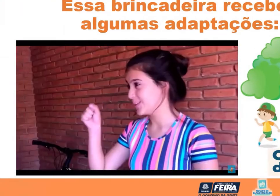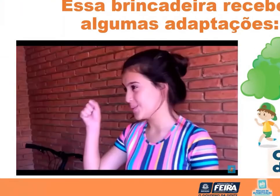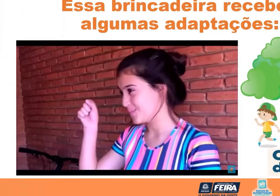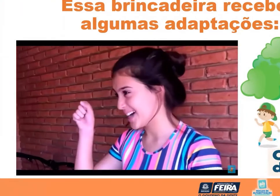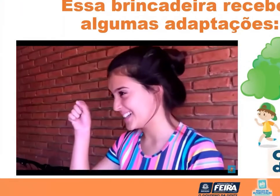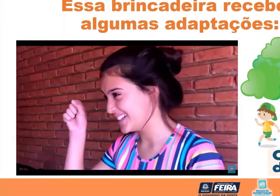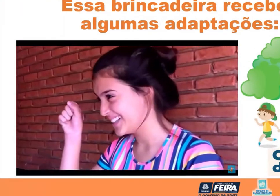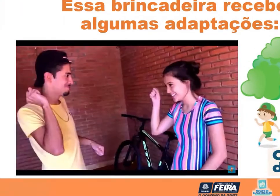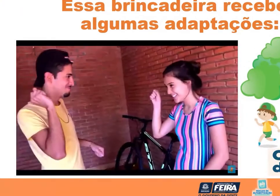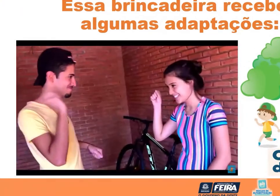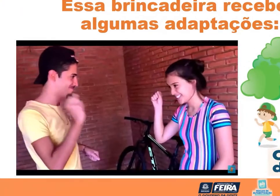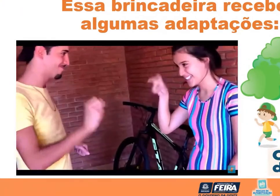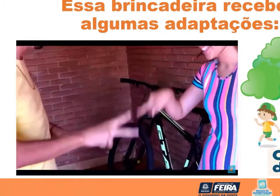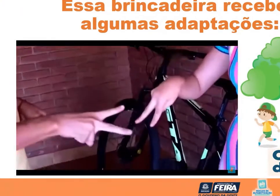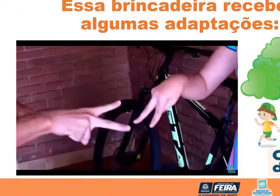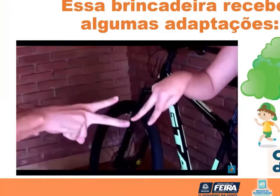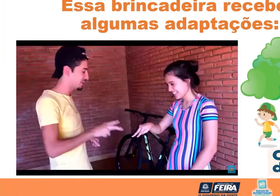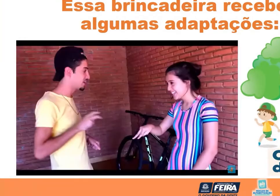vai, hiper.